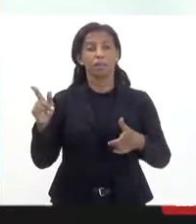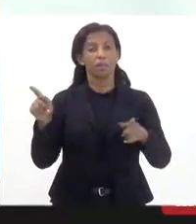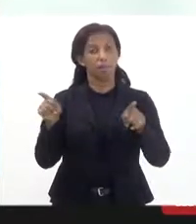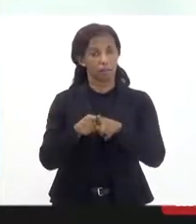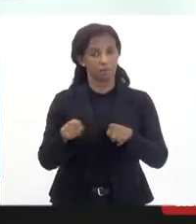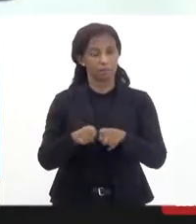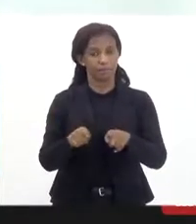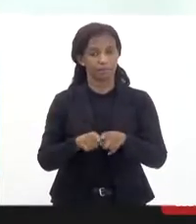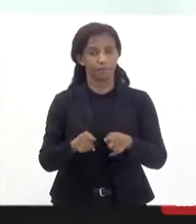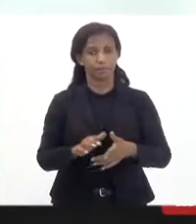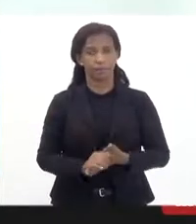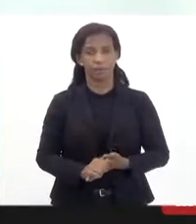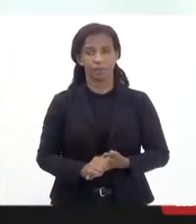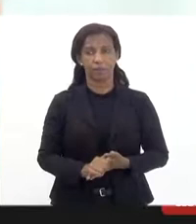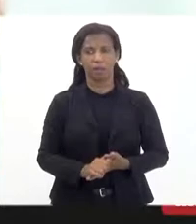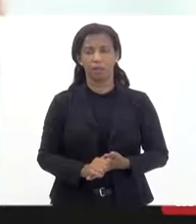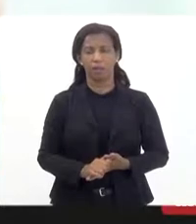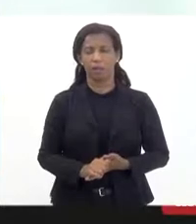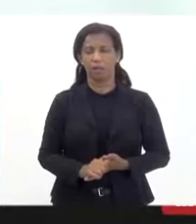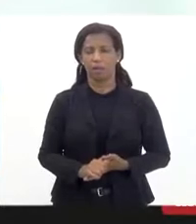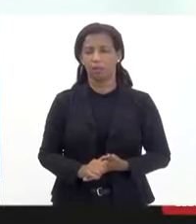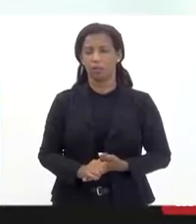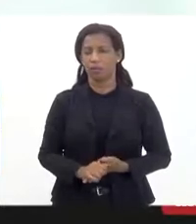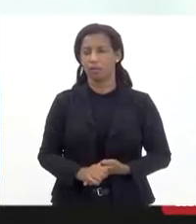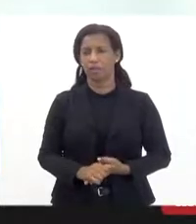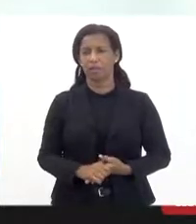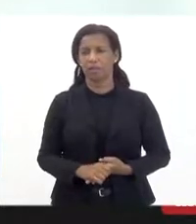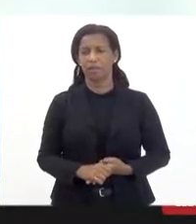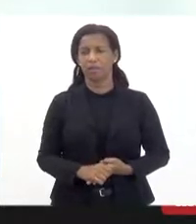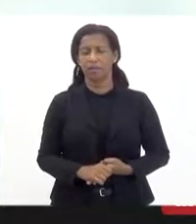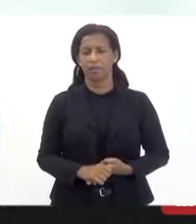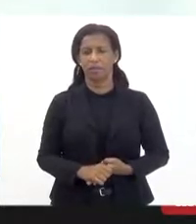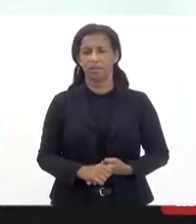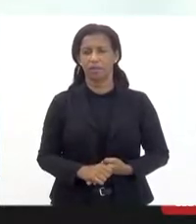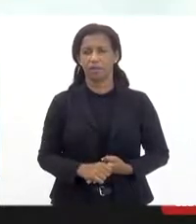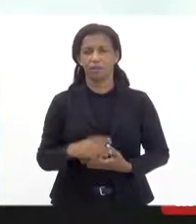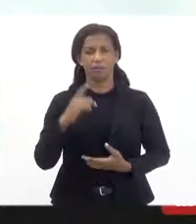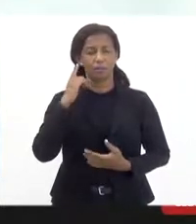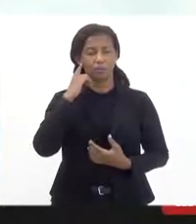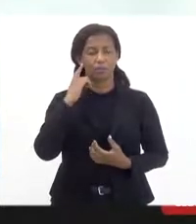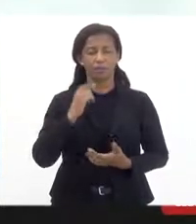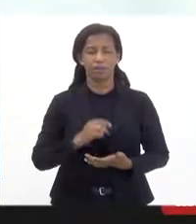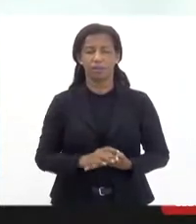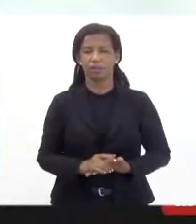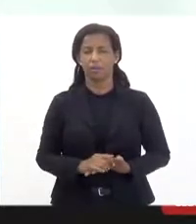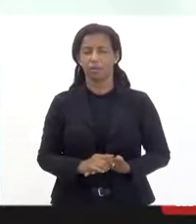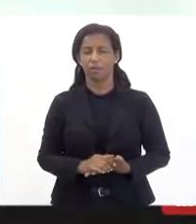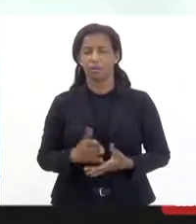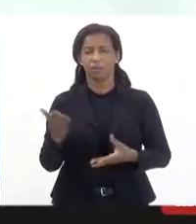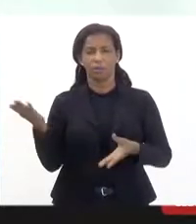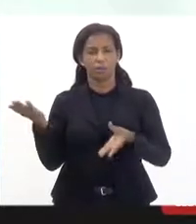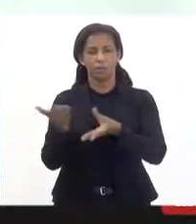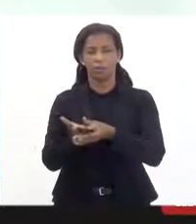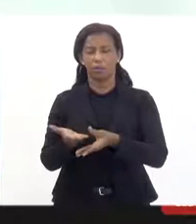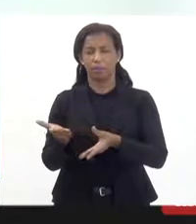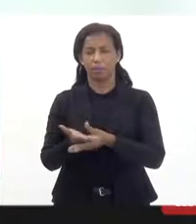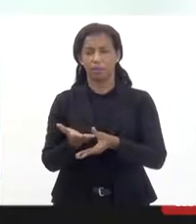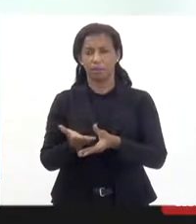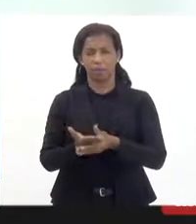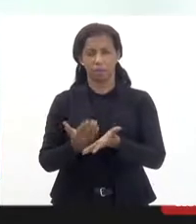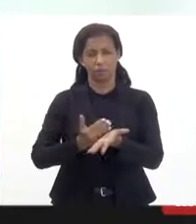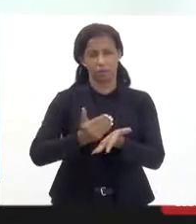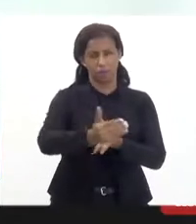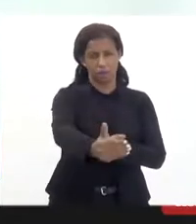principalmente diminuir os motivos e o acesso de processos